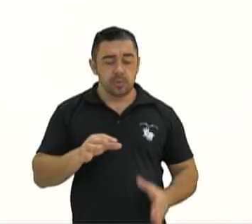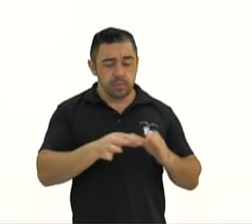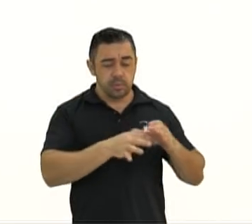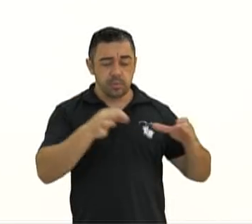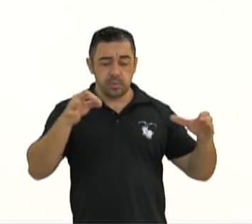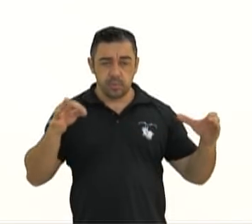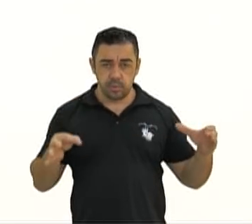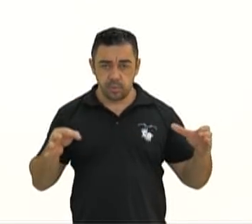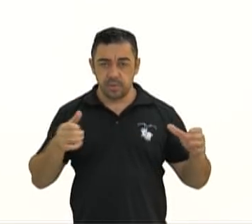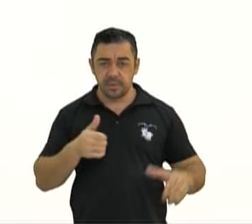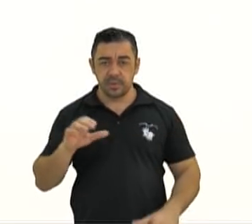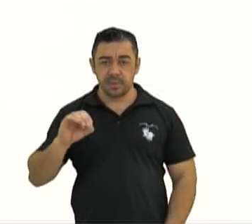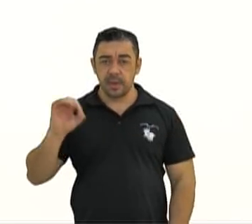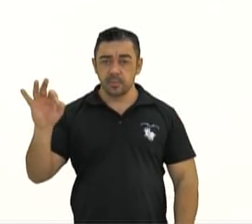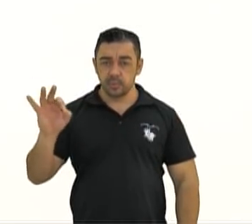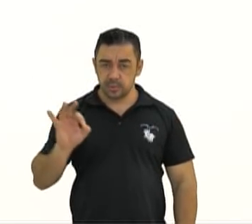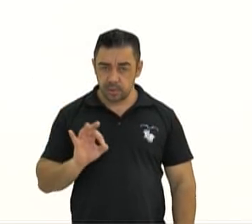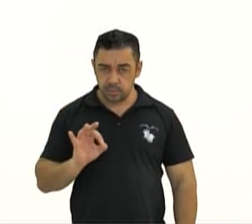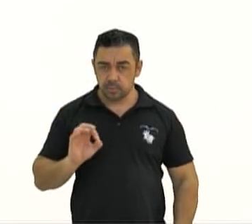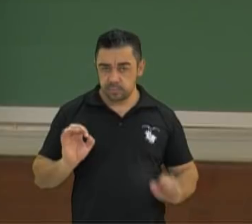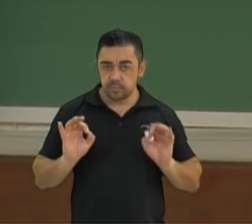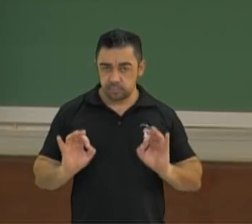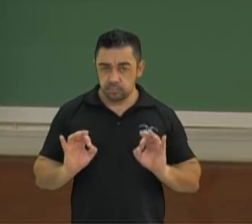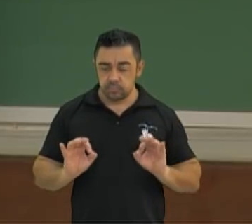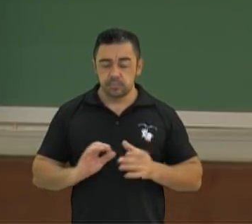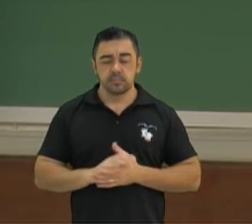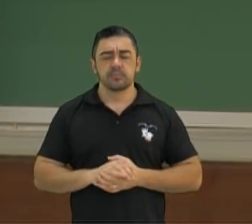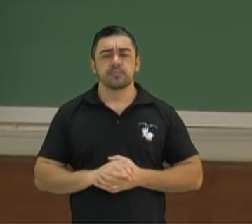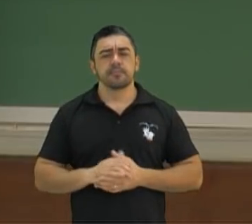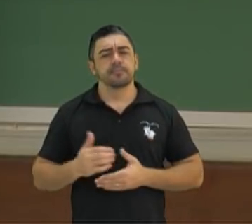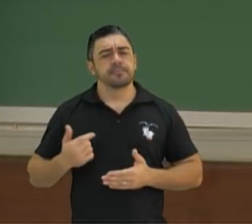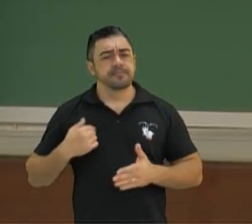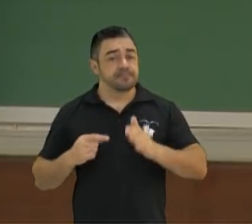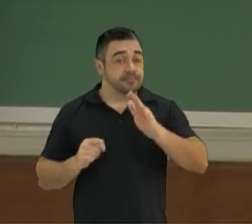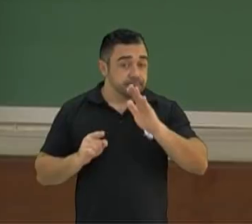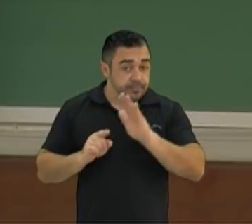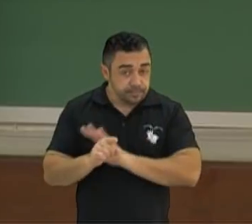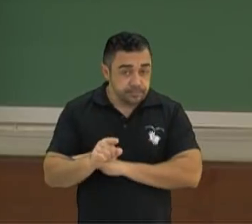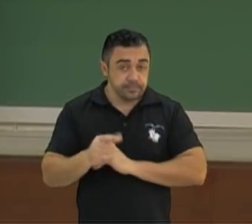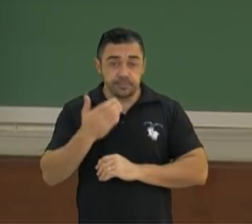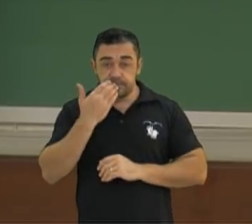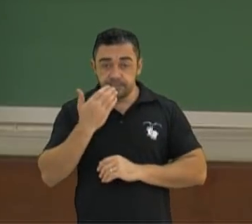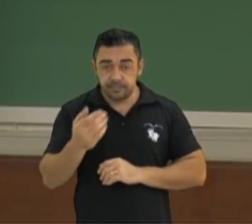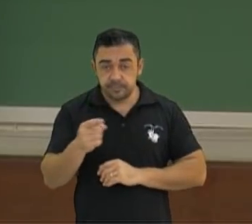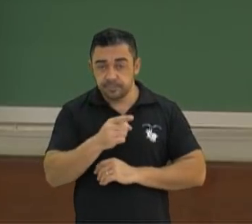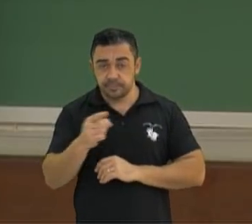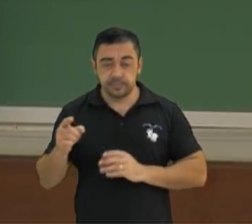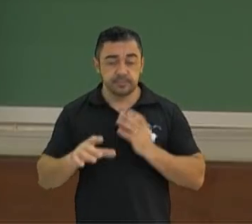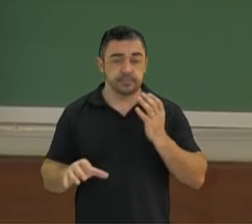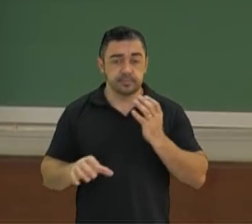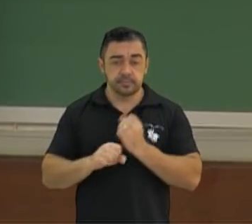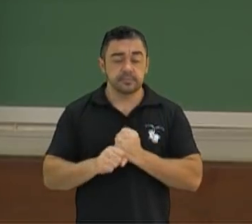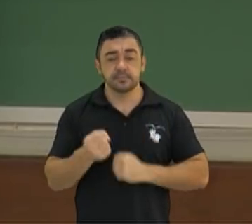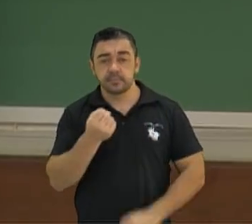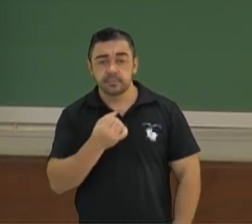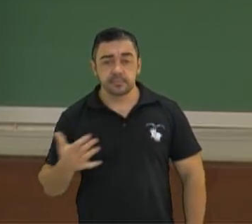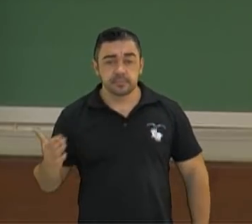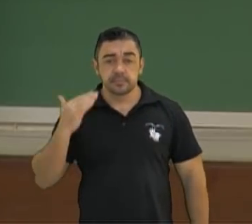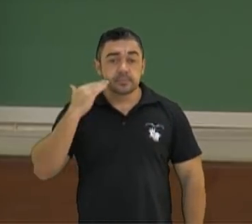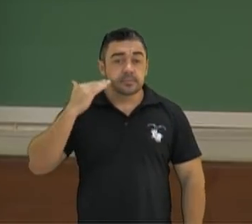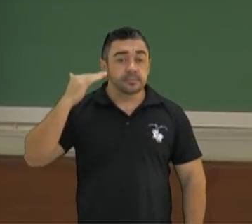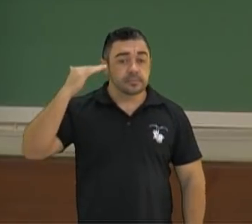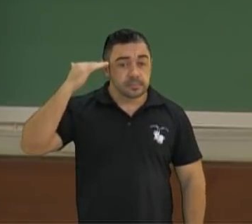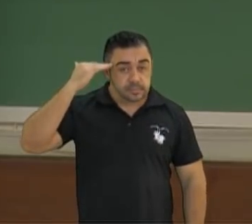parte deles, apenas 10%. Ele está perguntando, está pedindo para você calcular quantos adolescentes